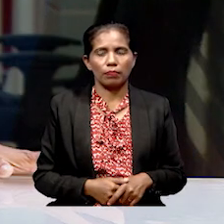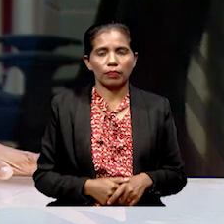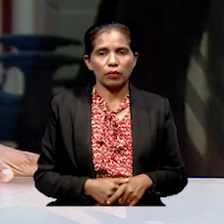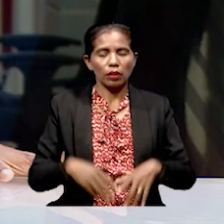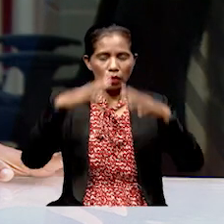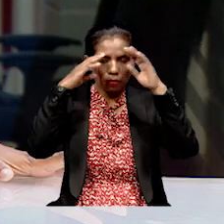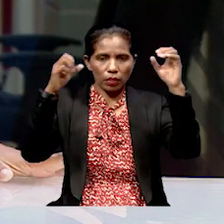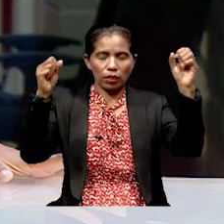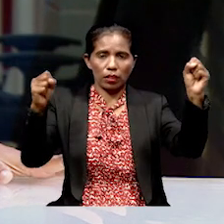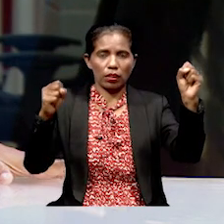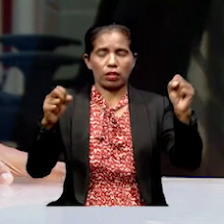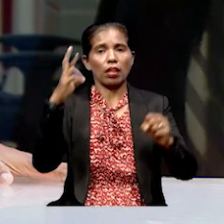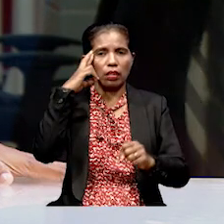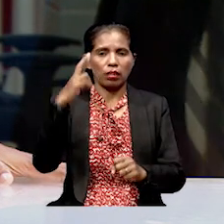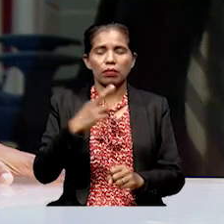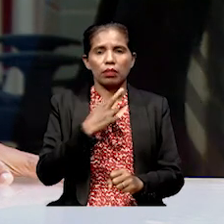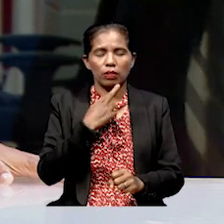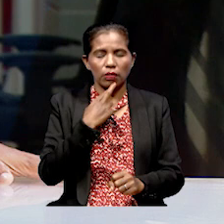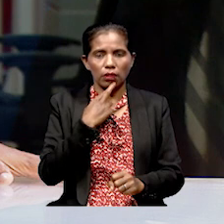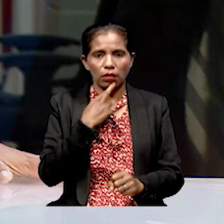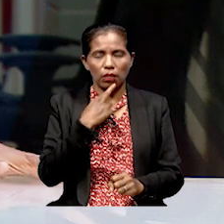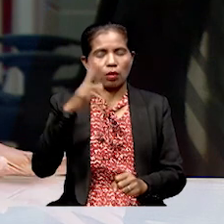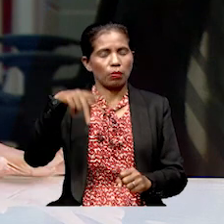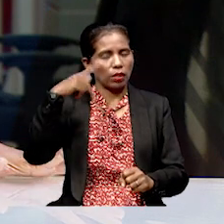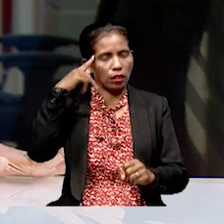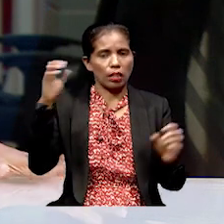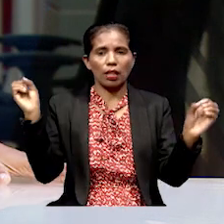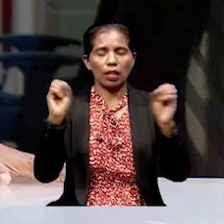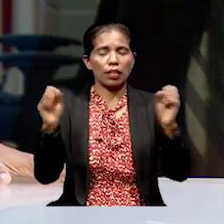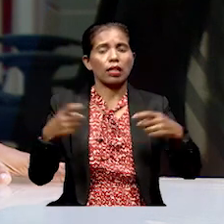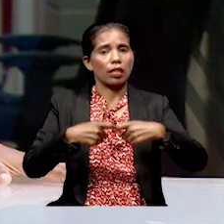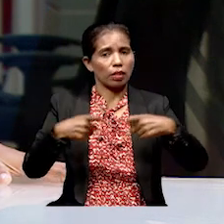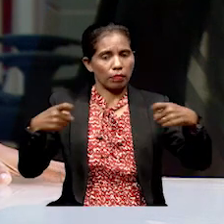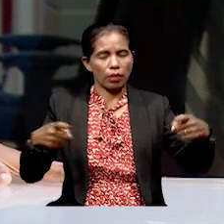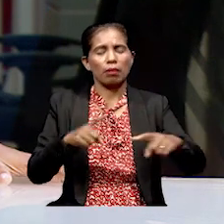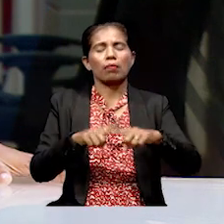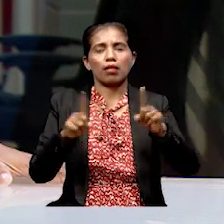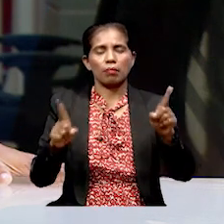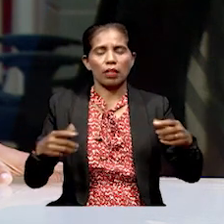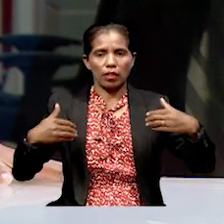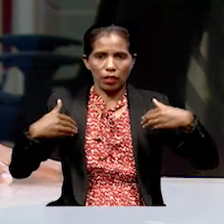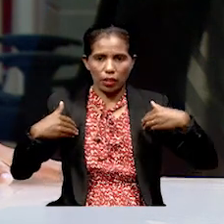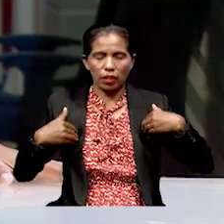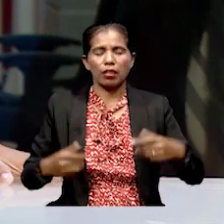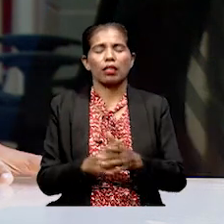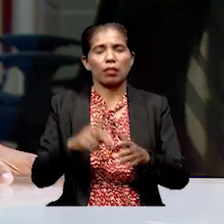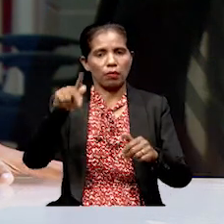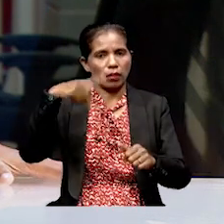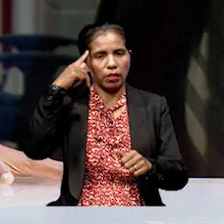Presidente da República eleito, Zeram Zorta Deten, política lei inimigo, MIP e Amak adversário político.